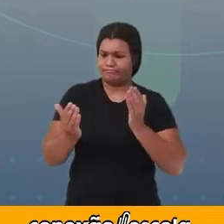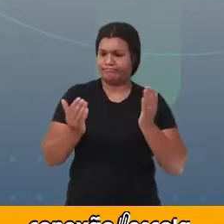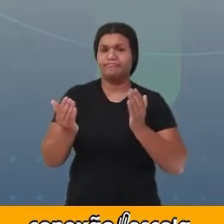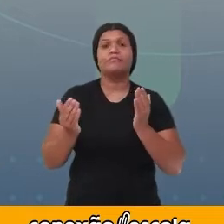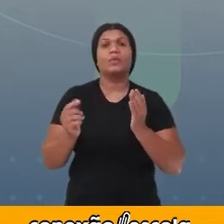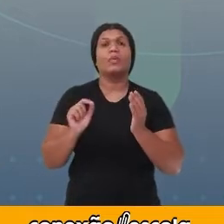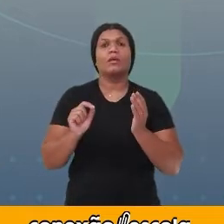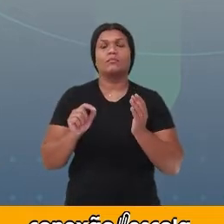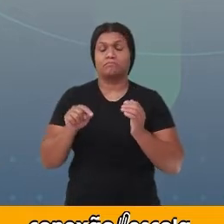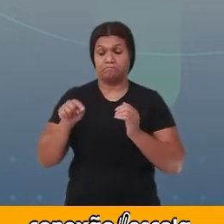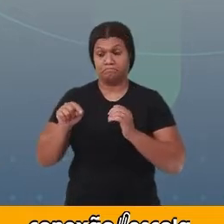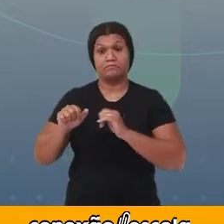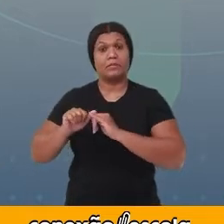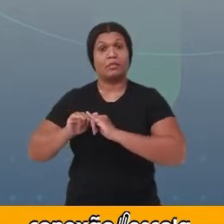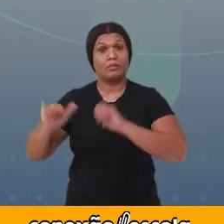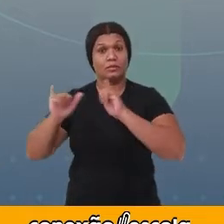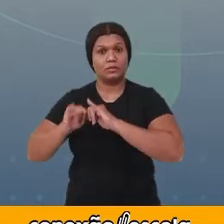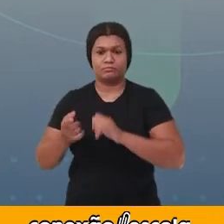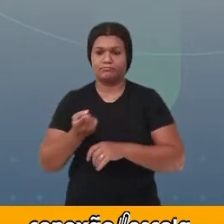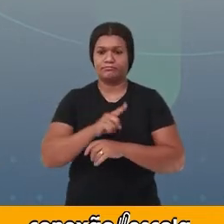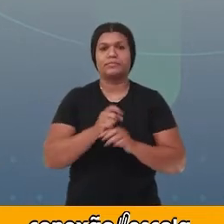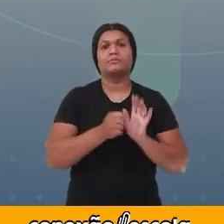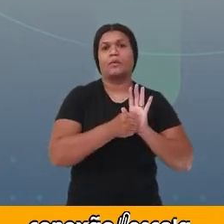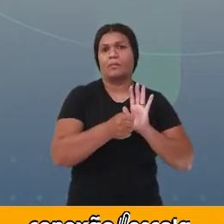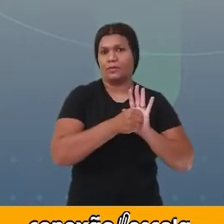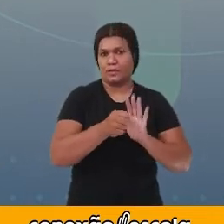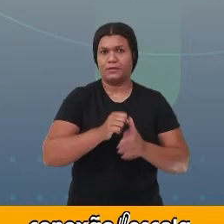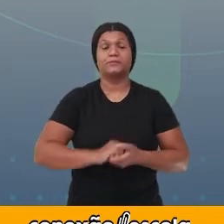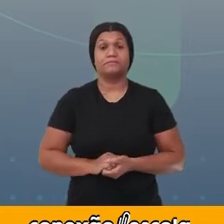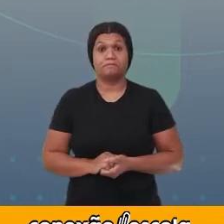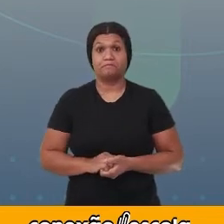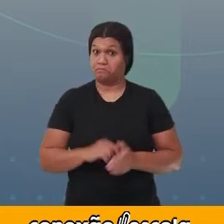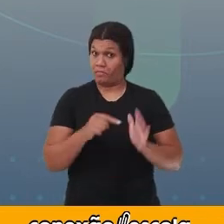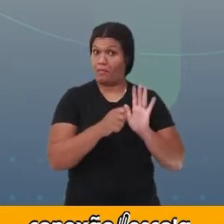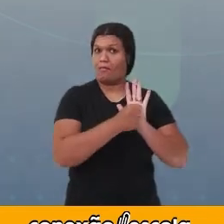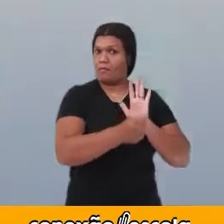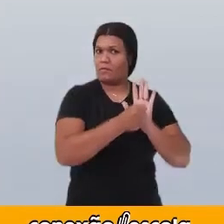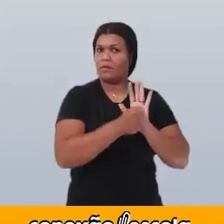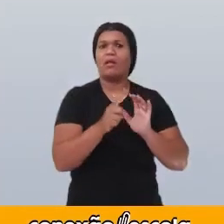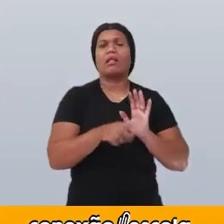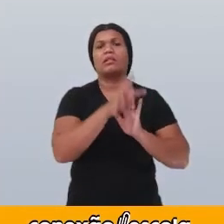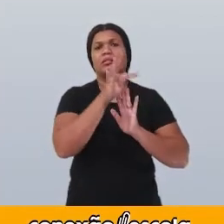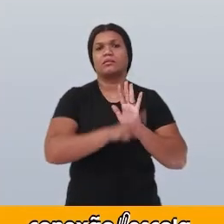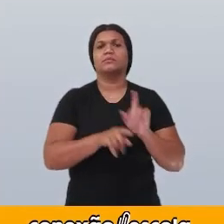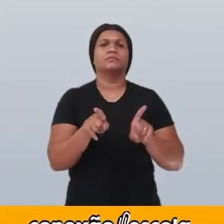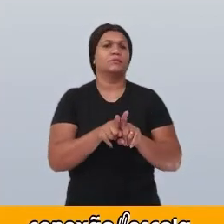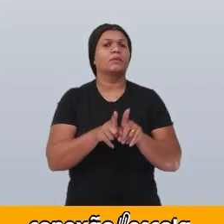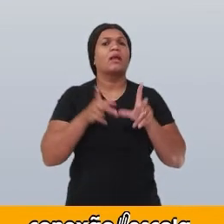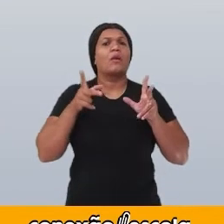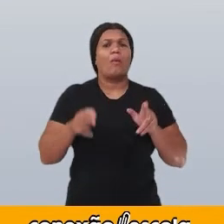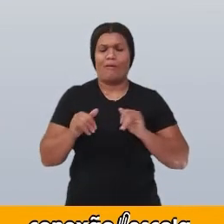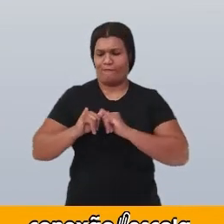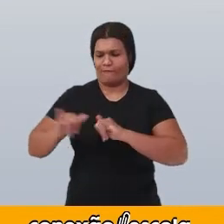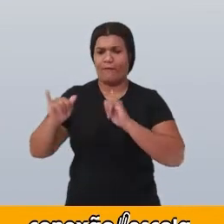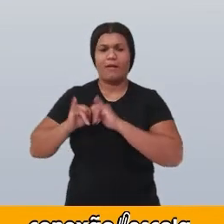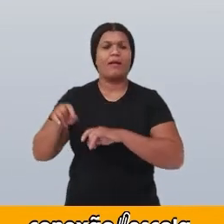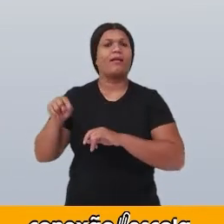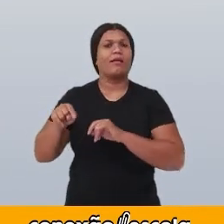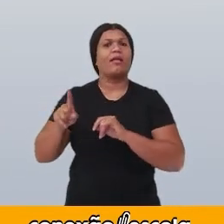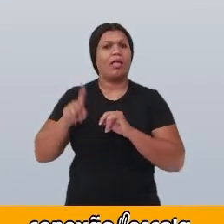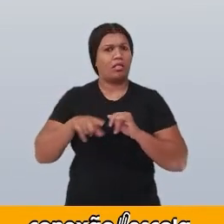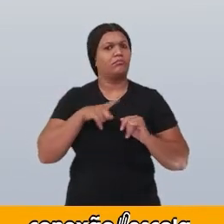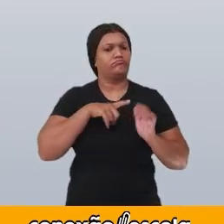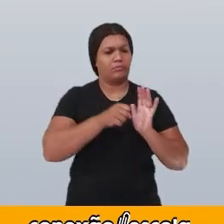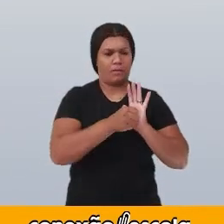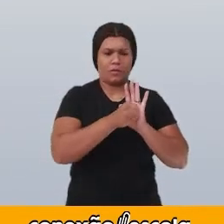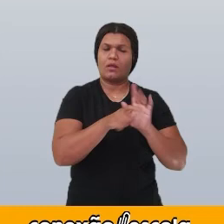a notícia com a reportagem. A reportagem é um texto também, assim como a notícia, de cunho